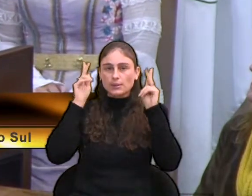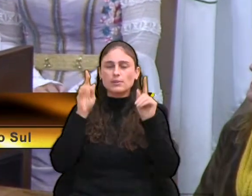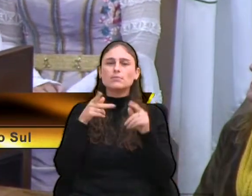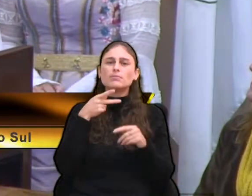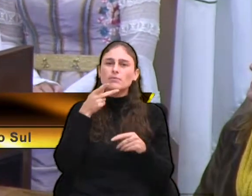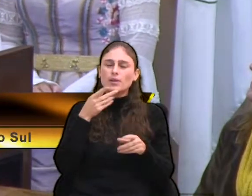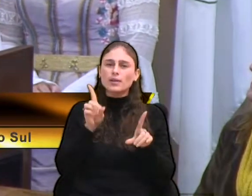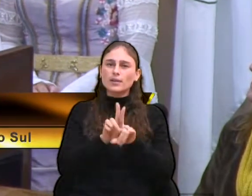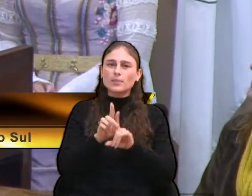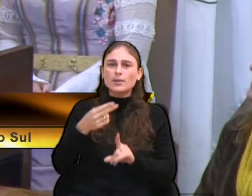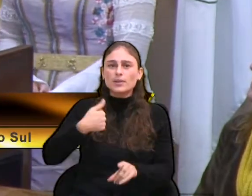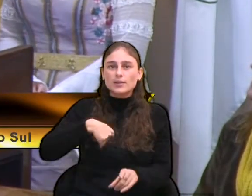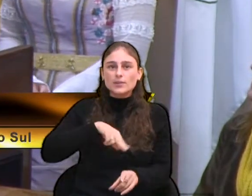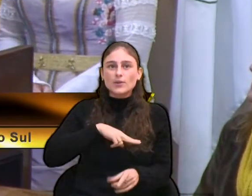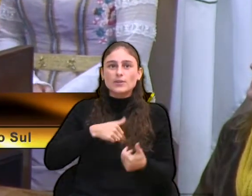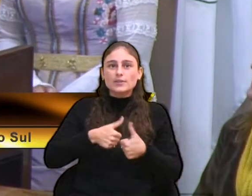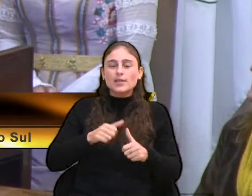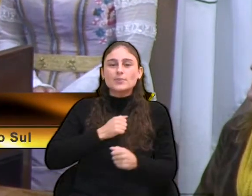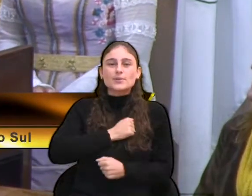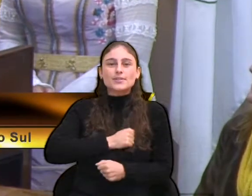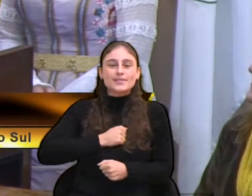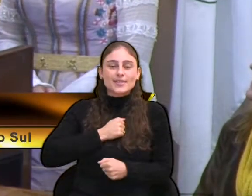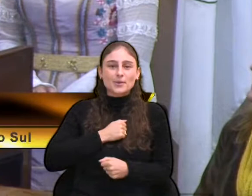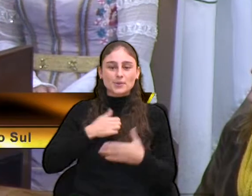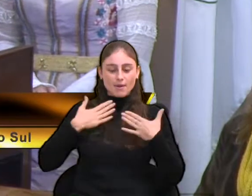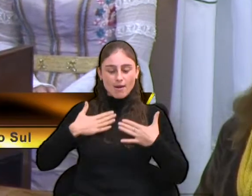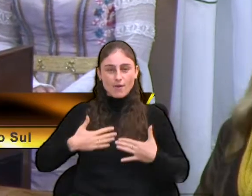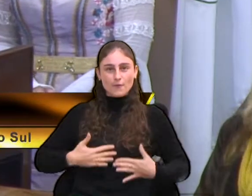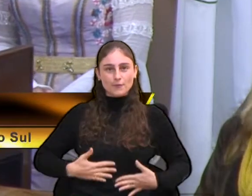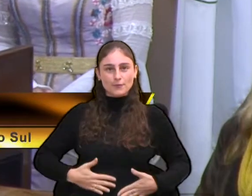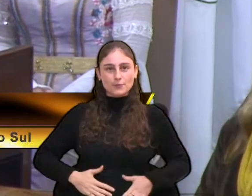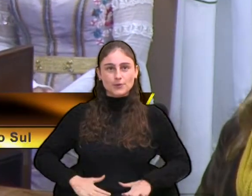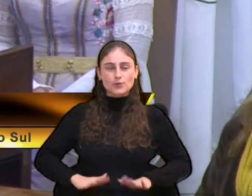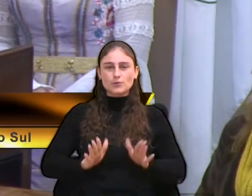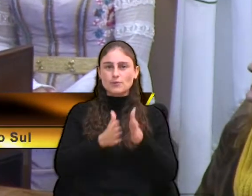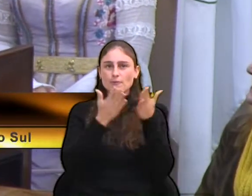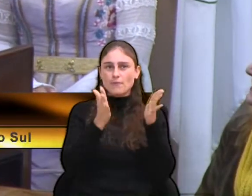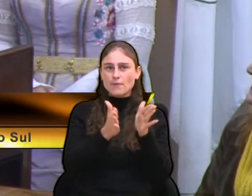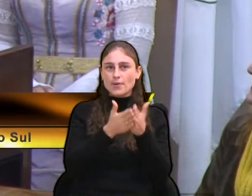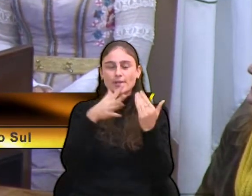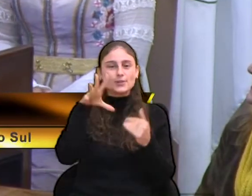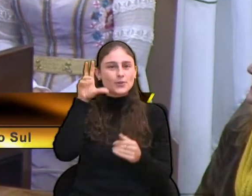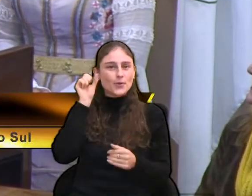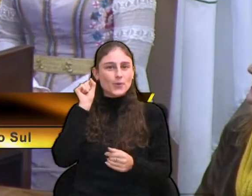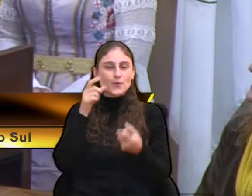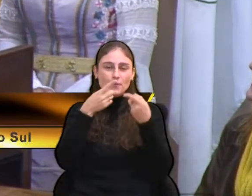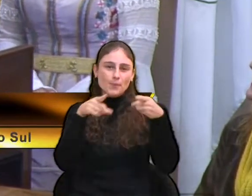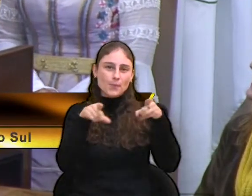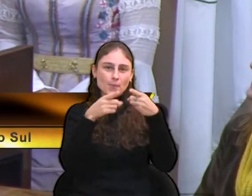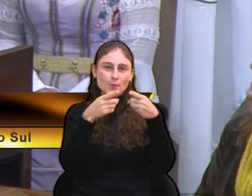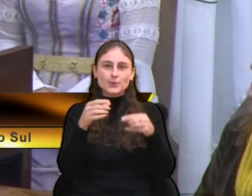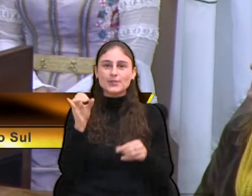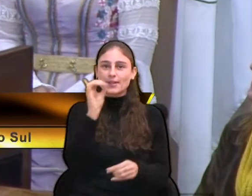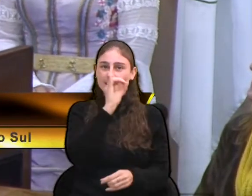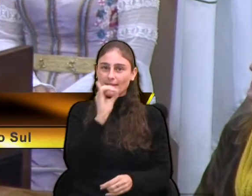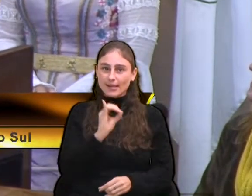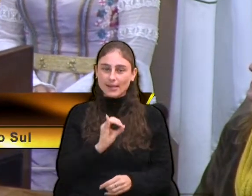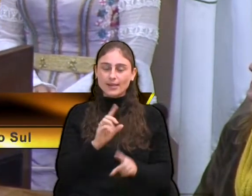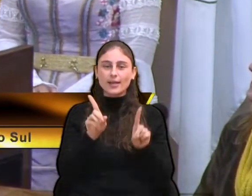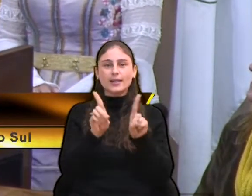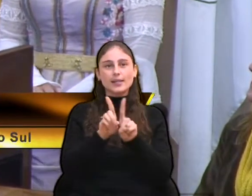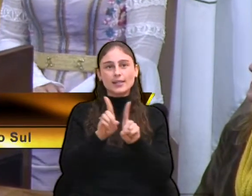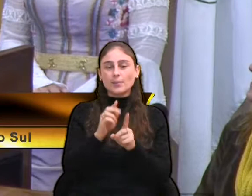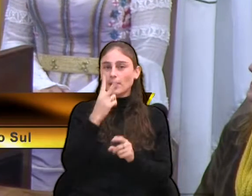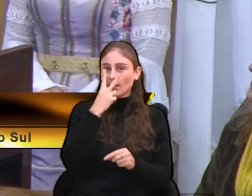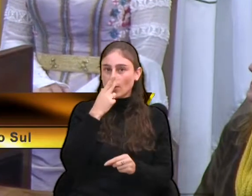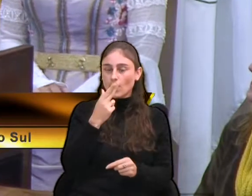dizer que estávamos com saudade de colocar os nossos trajes, ouvir boas músicas italianas, e como o